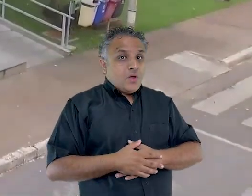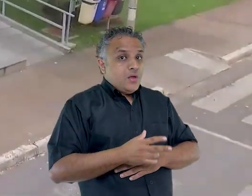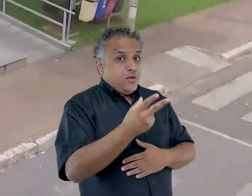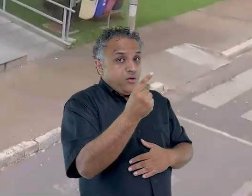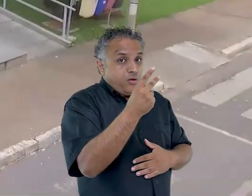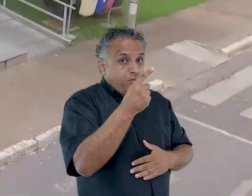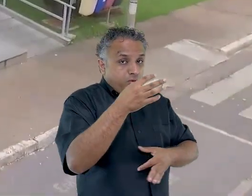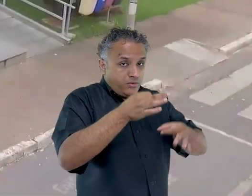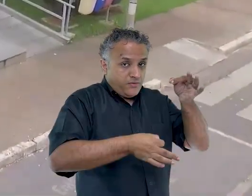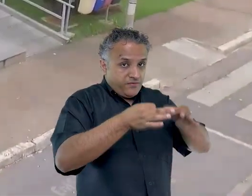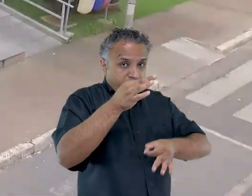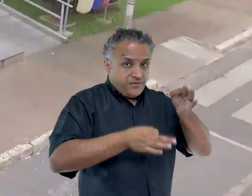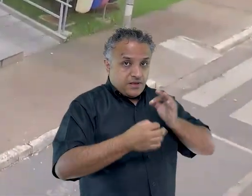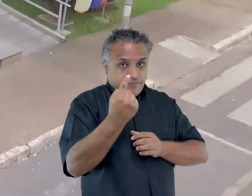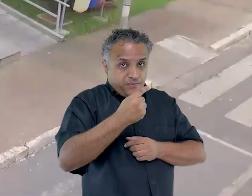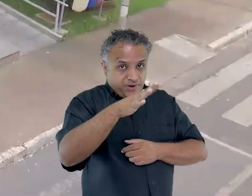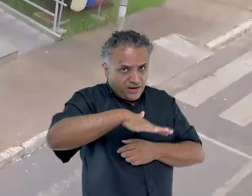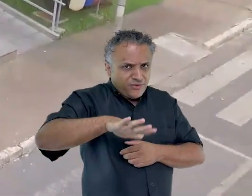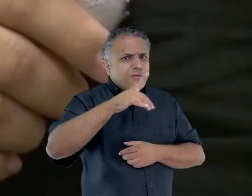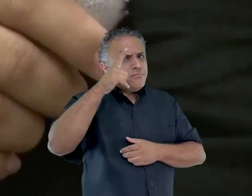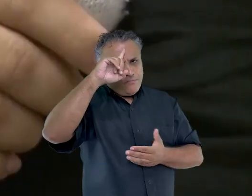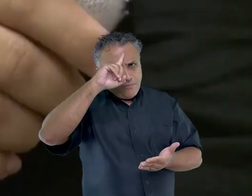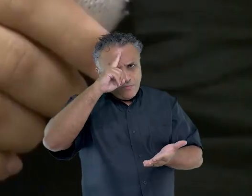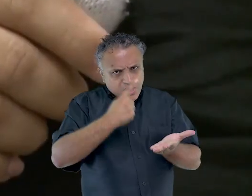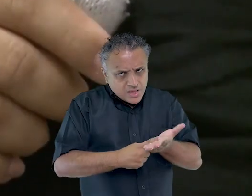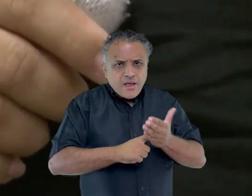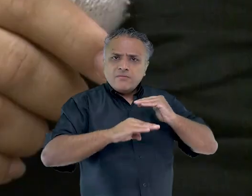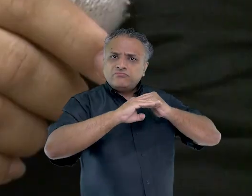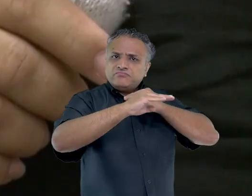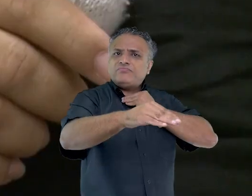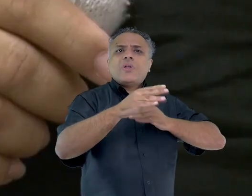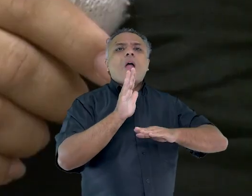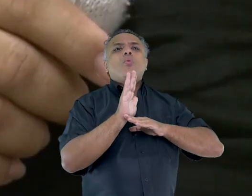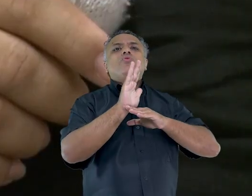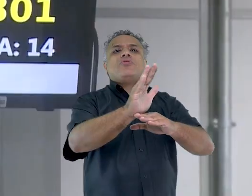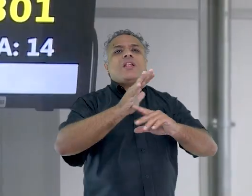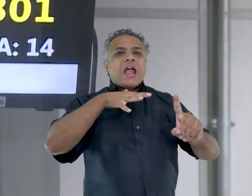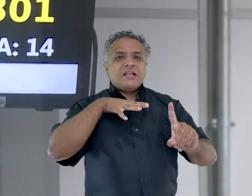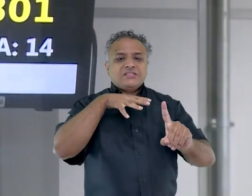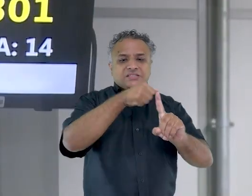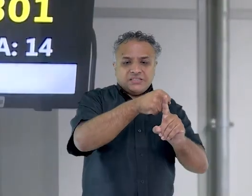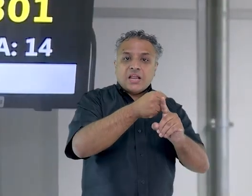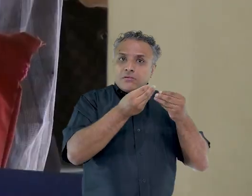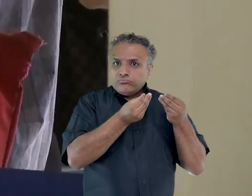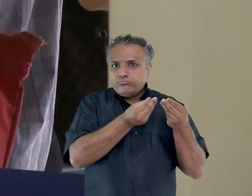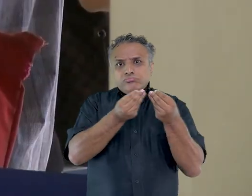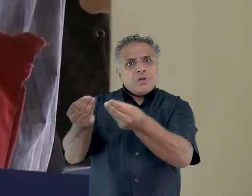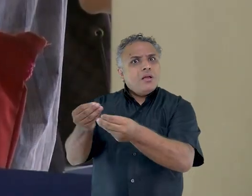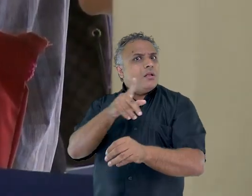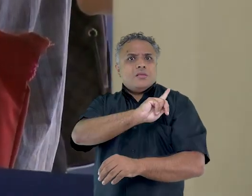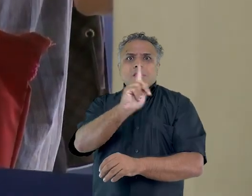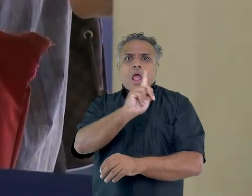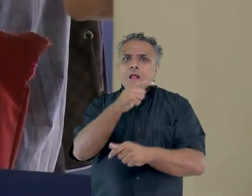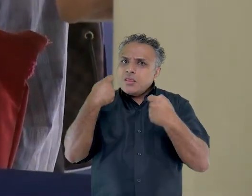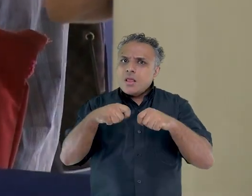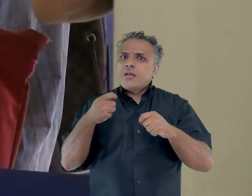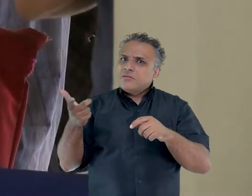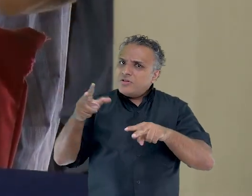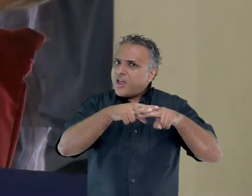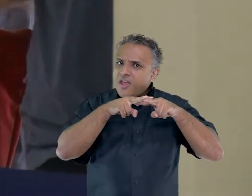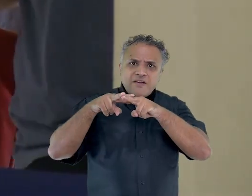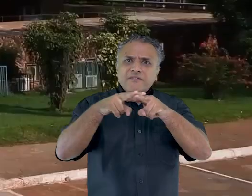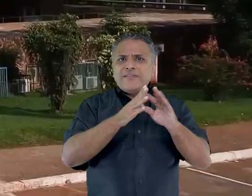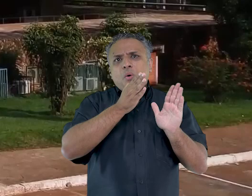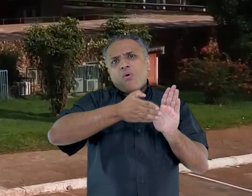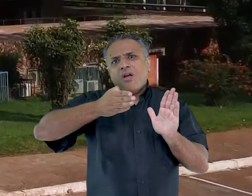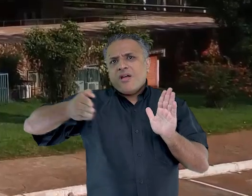Justiça Federal da Primeira Região manteve a sentença que concedeu o auxílio-acidente ao beneficiário sem necessidade de revisão